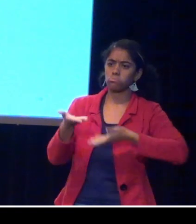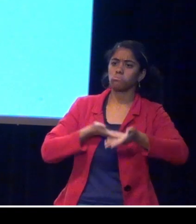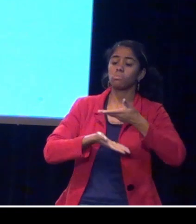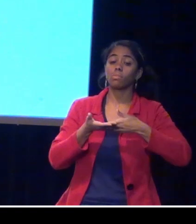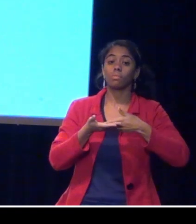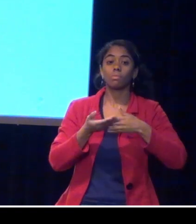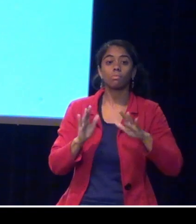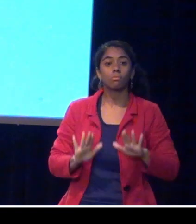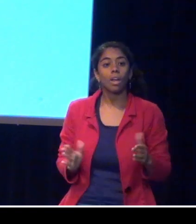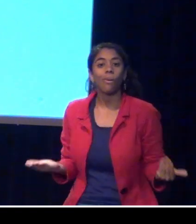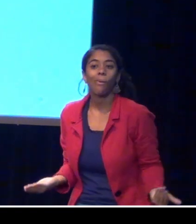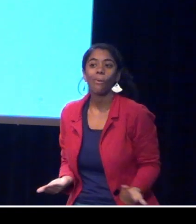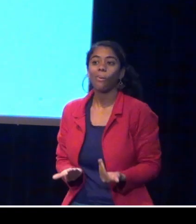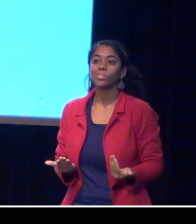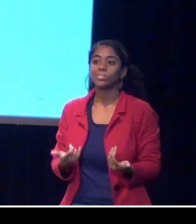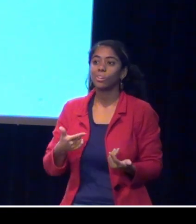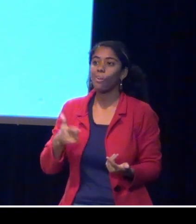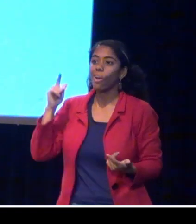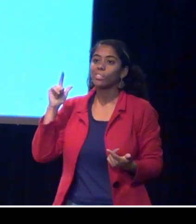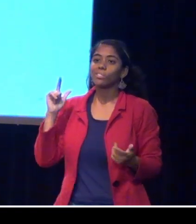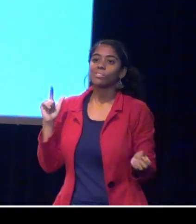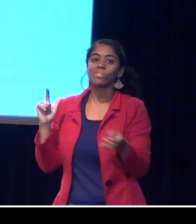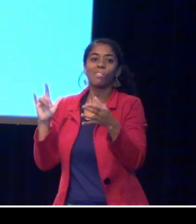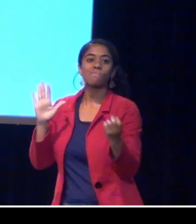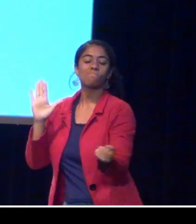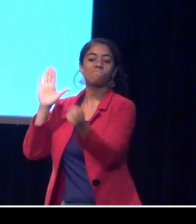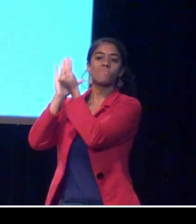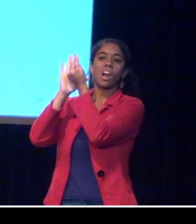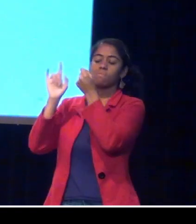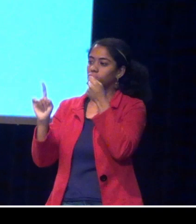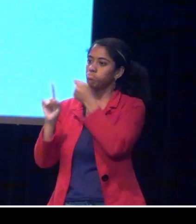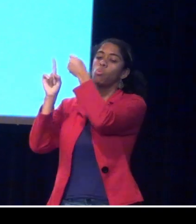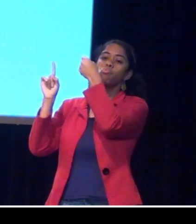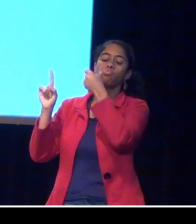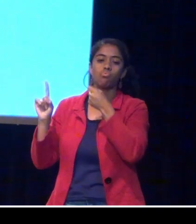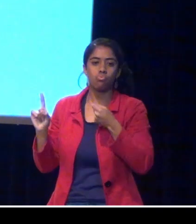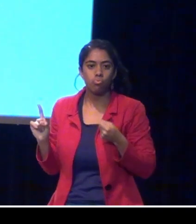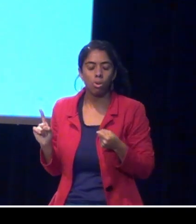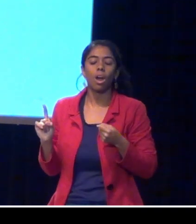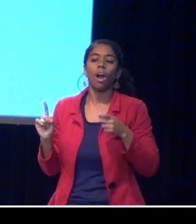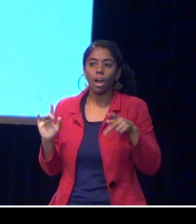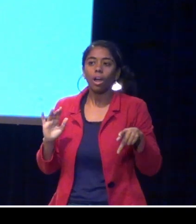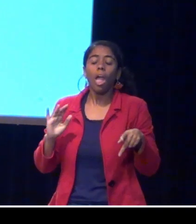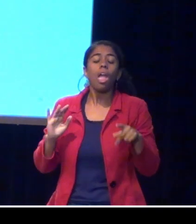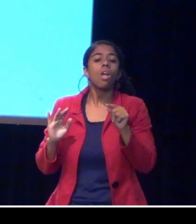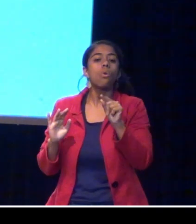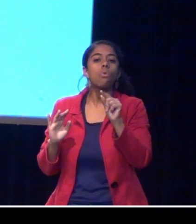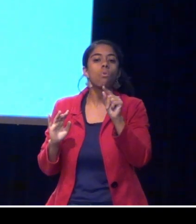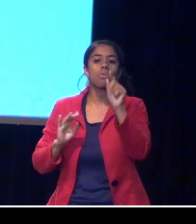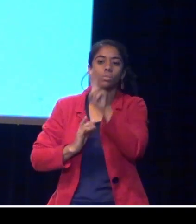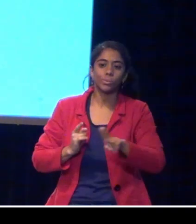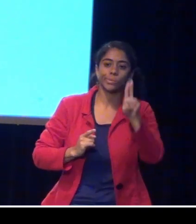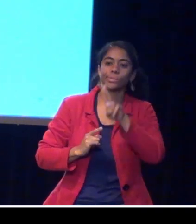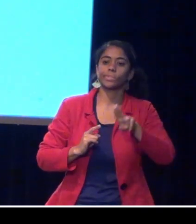gente presencia um outro marco, que é o uso da tecnologia, o uso da informação, o